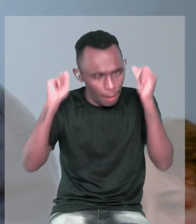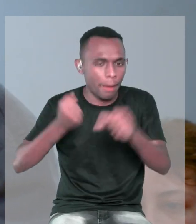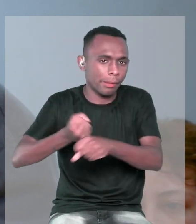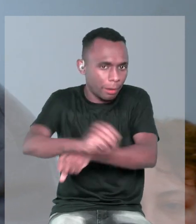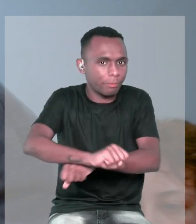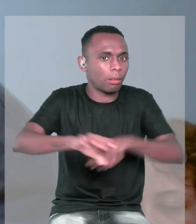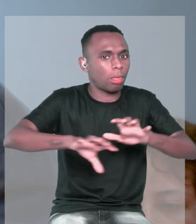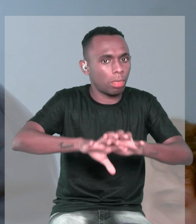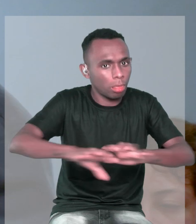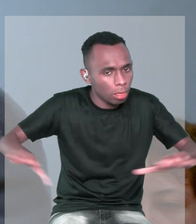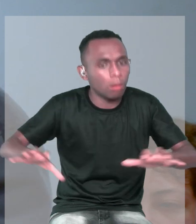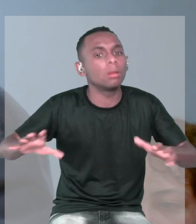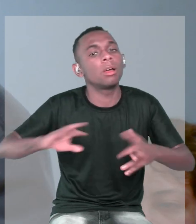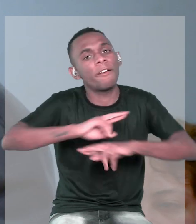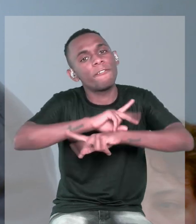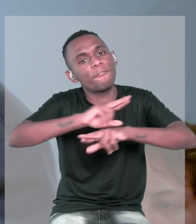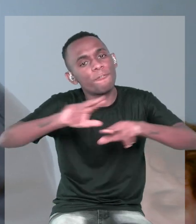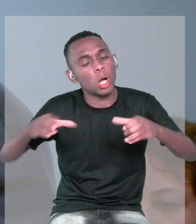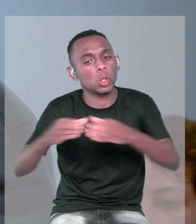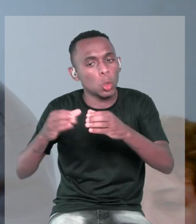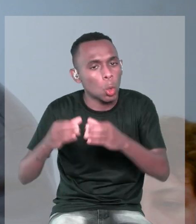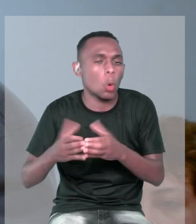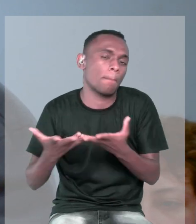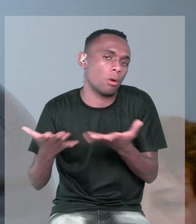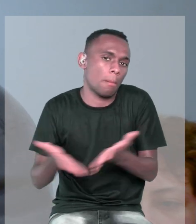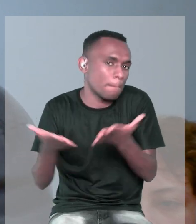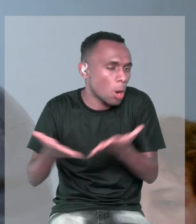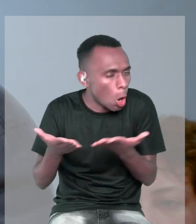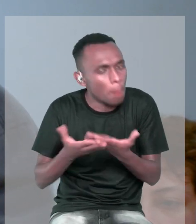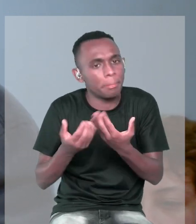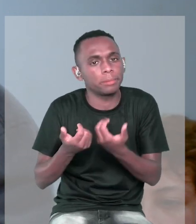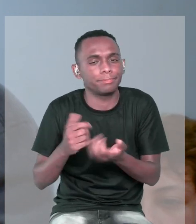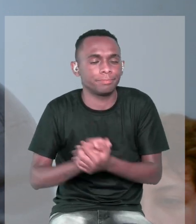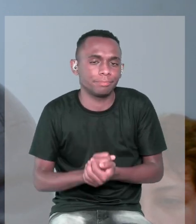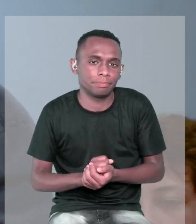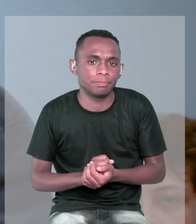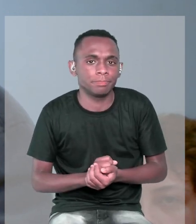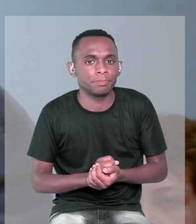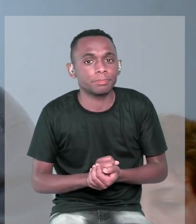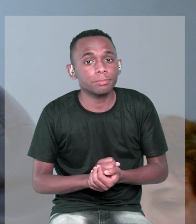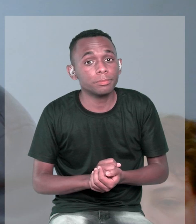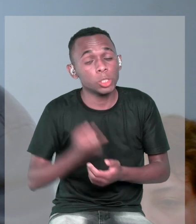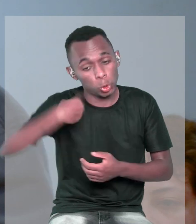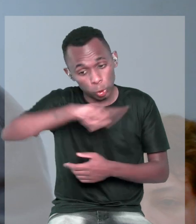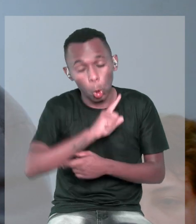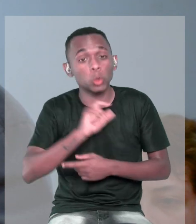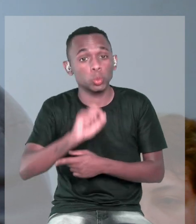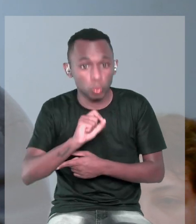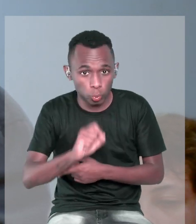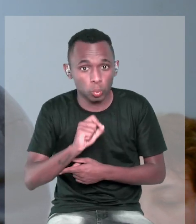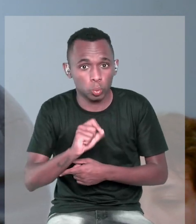escravidão, exclusão de diversas minorias, enfim, a velha história. E o nosso